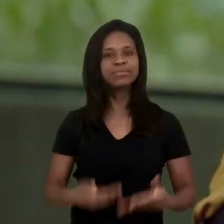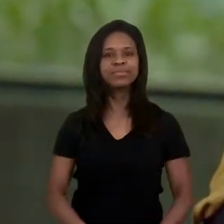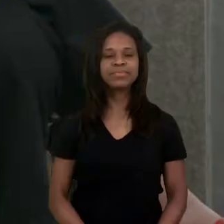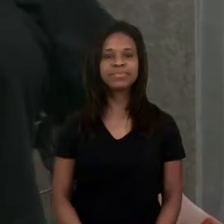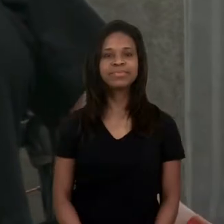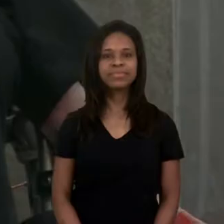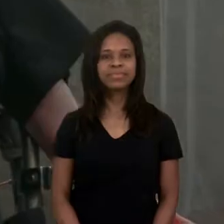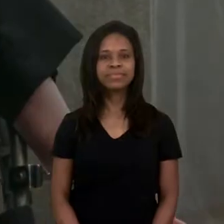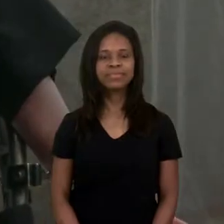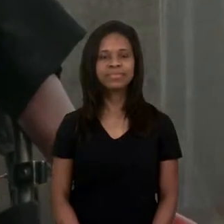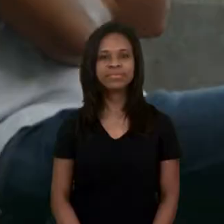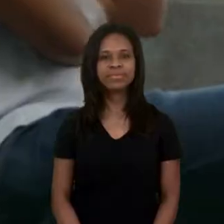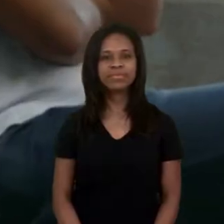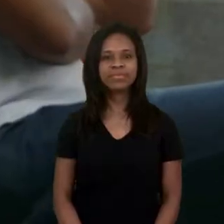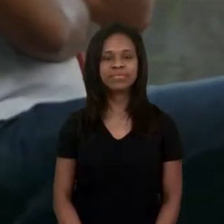ouvido.